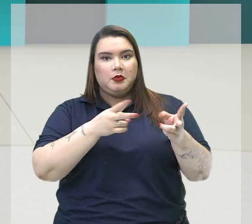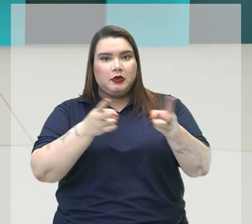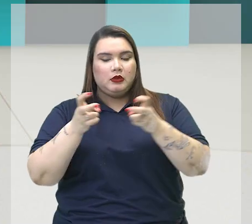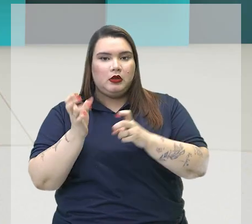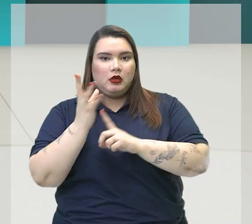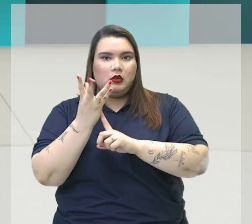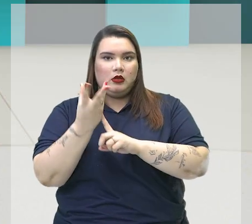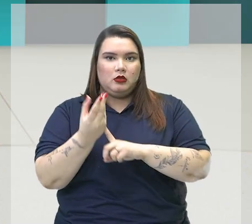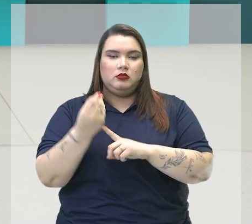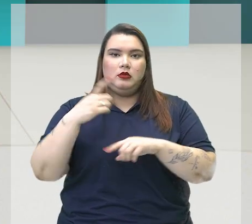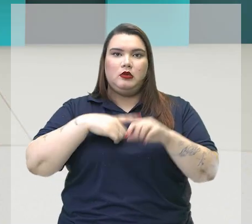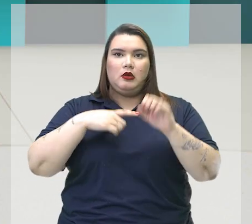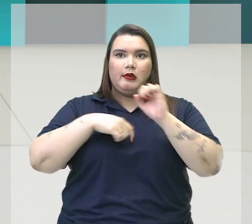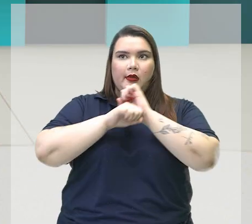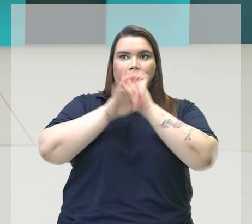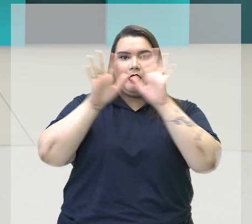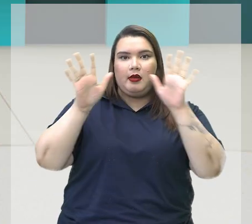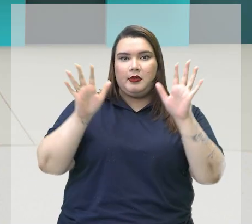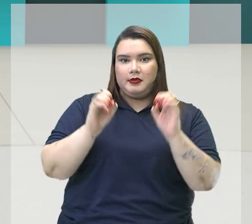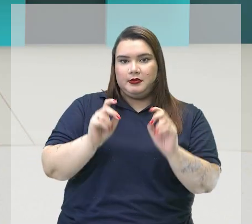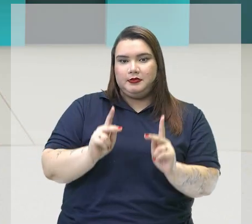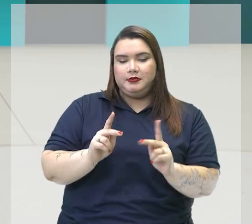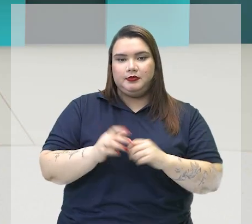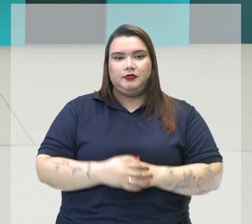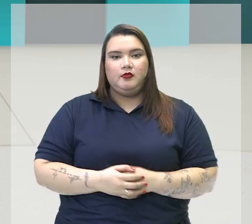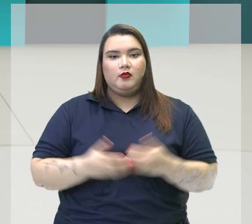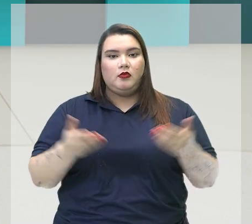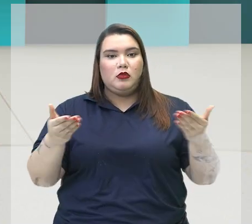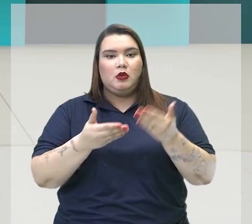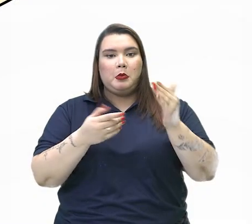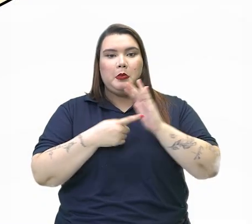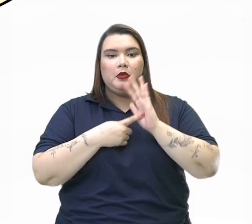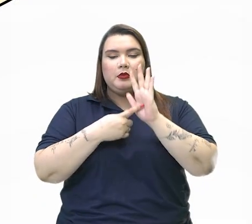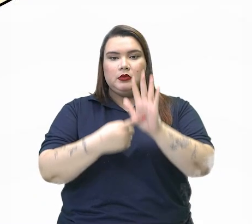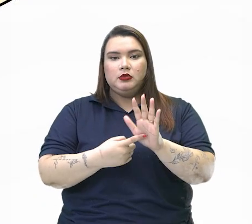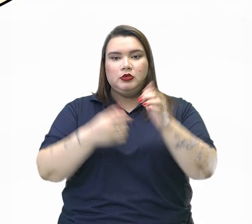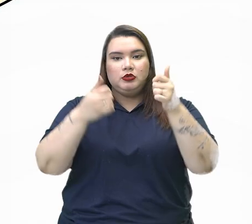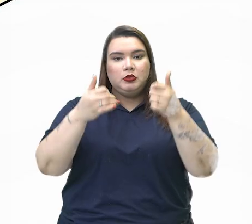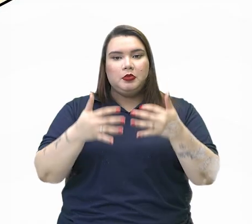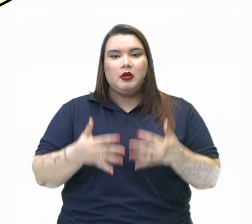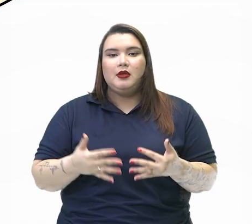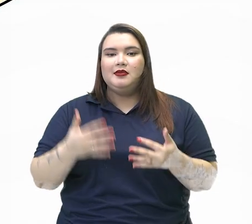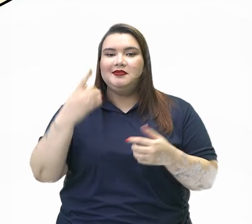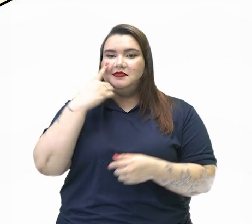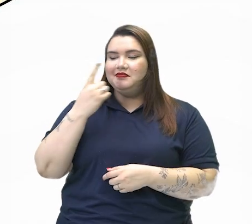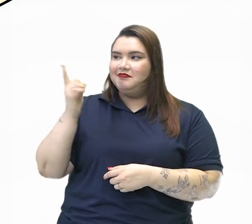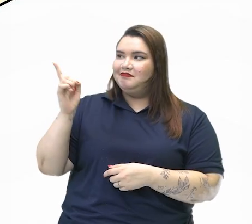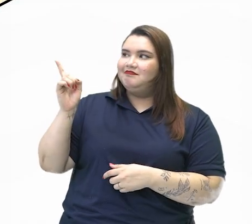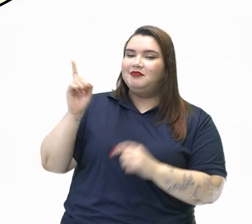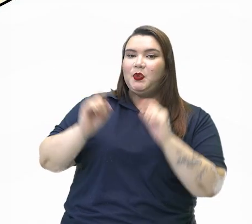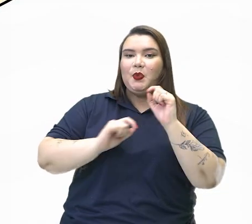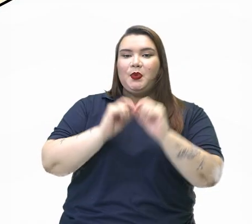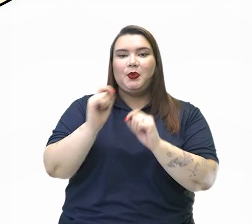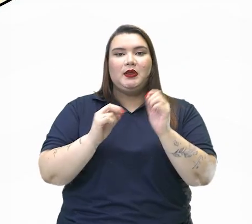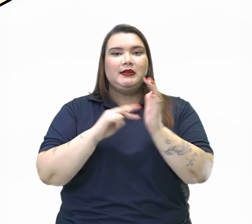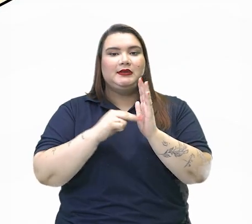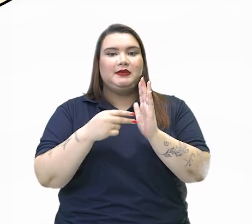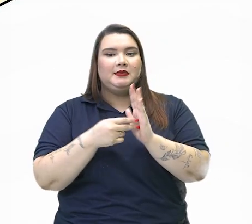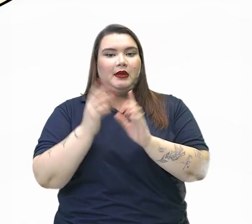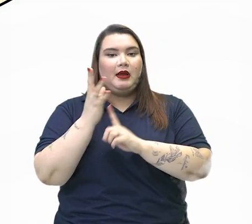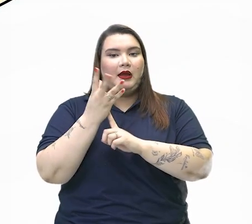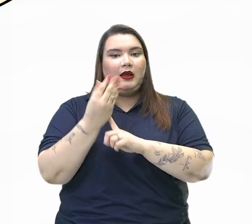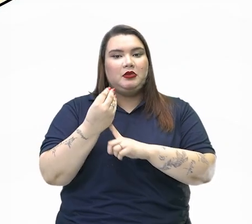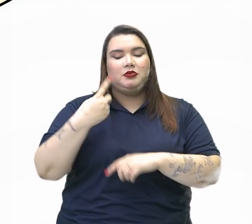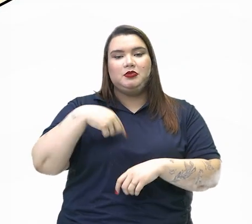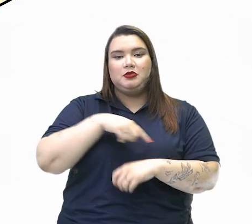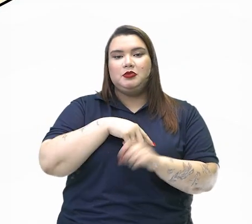de um modo mais amplo, ok? Vou mostrar para vocês agora uma pequena definição, né, sobre arte, né, como nós podemos